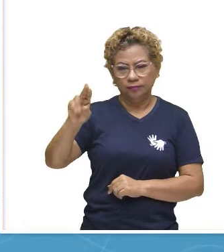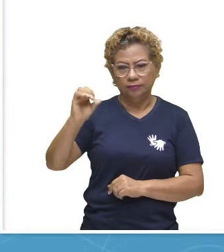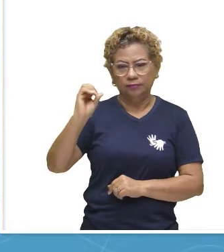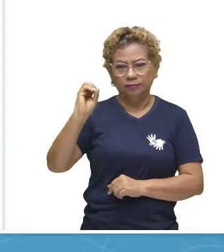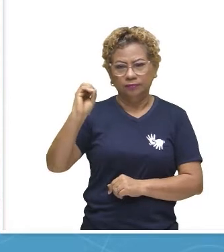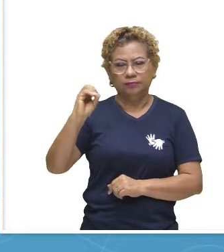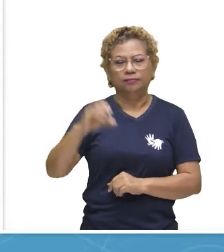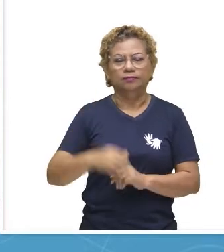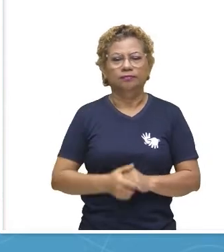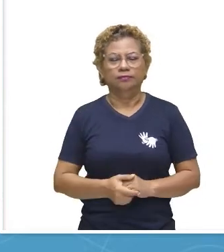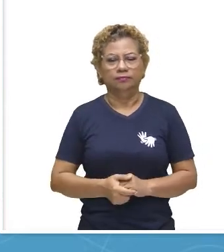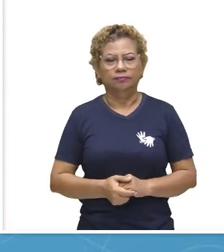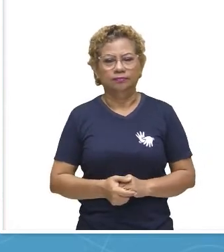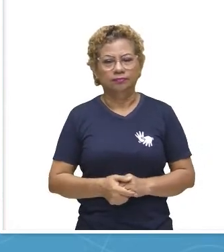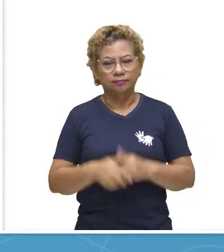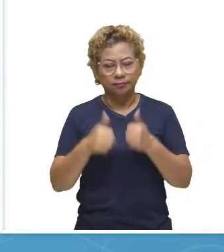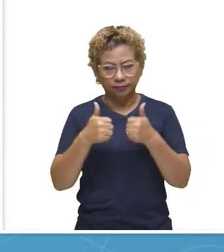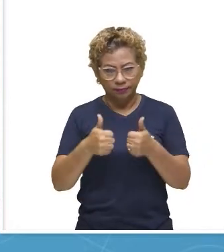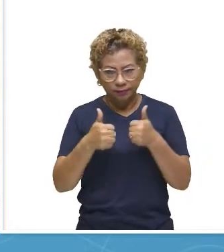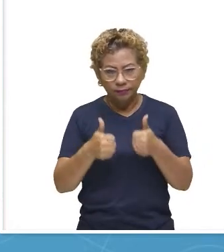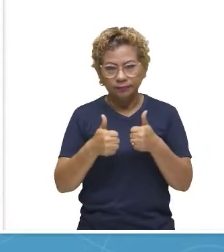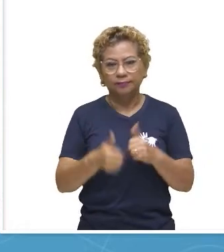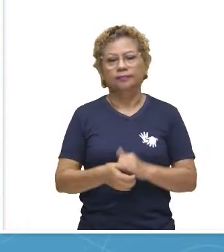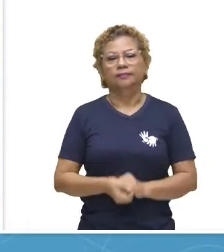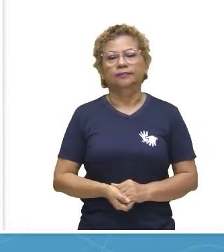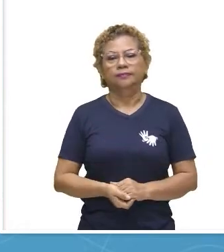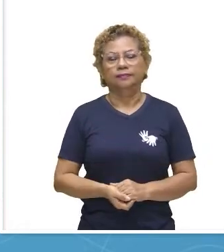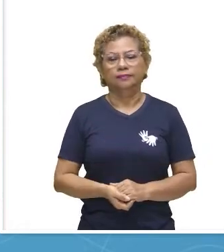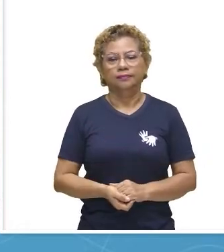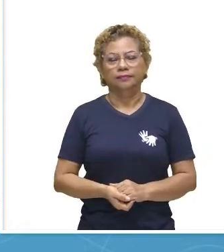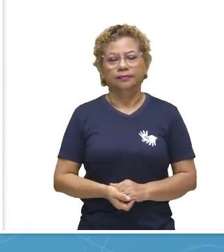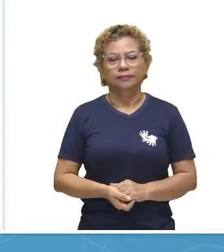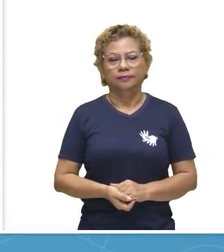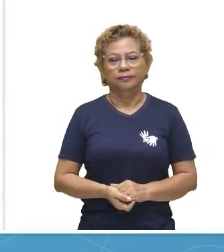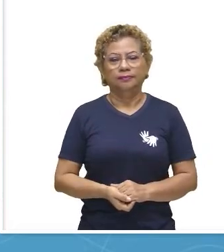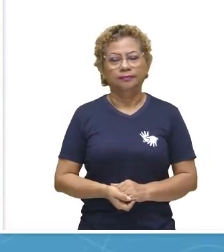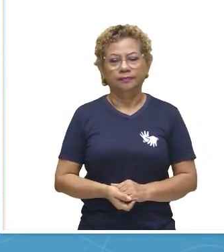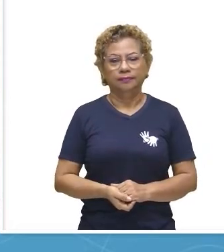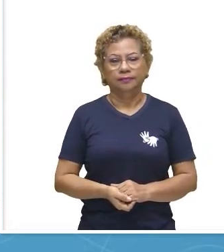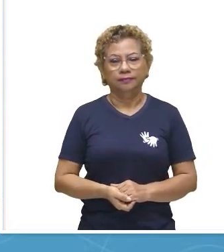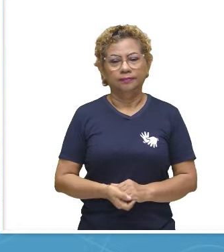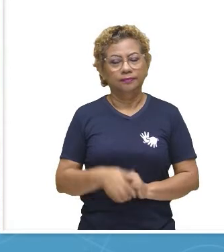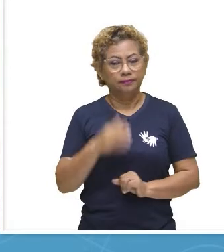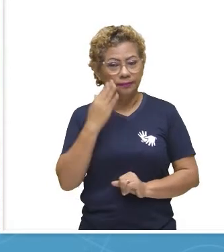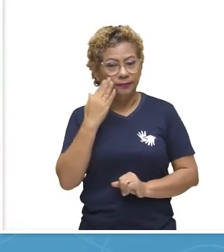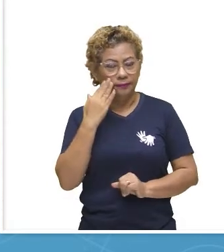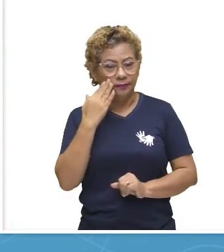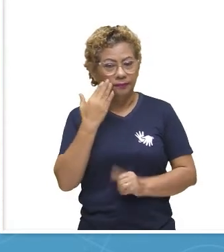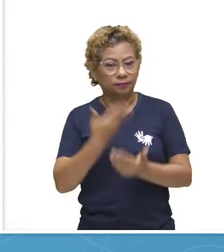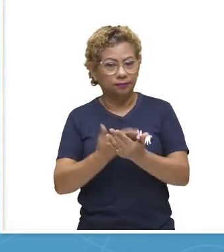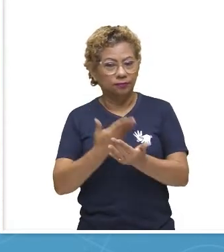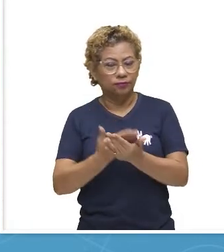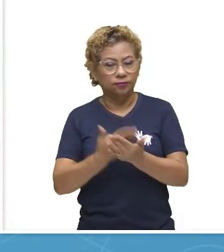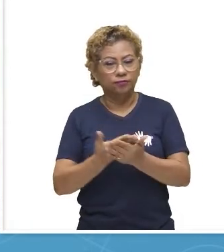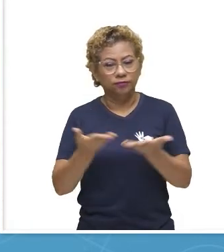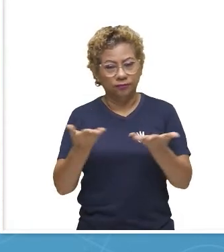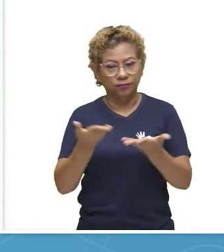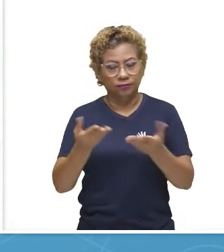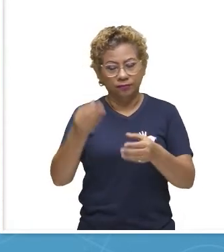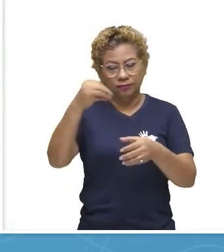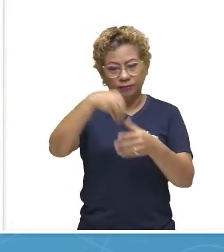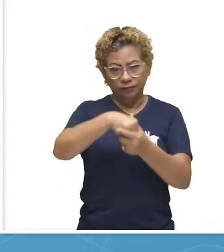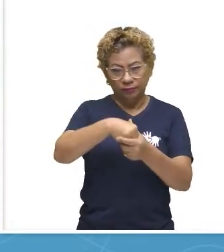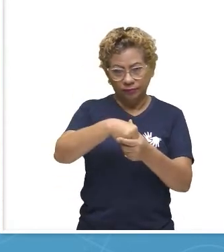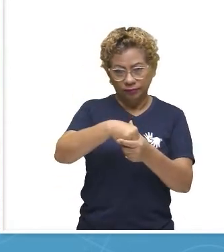fora, né? Mas tá bom, a gente tá vendo aí esses da parte de dentro. São 4 ângulos na parte